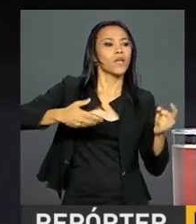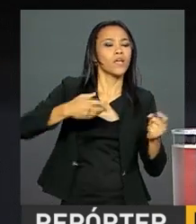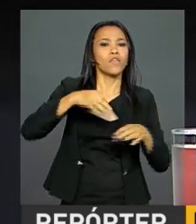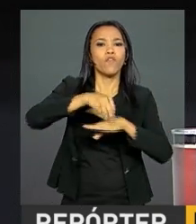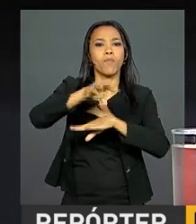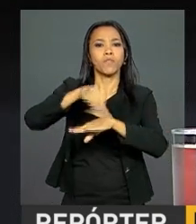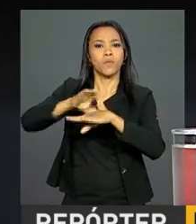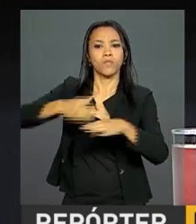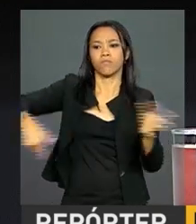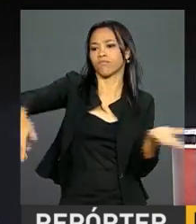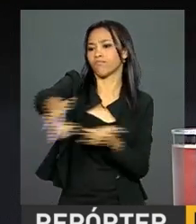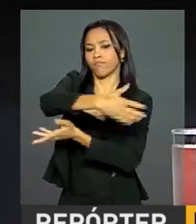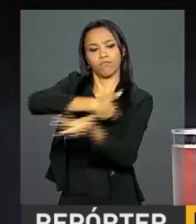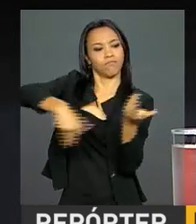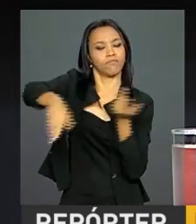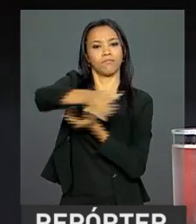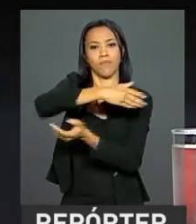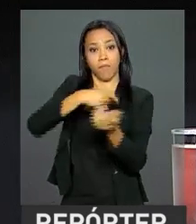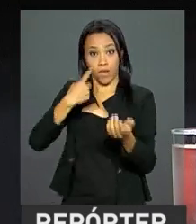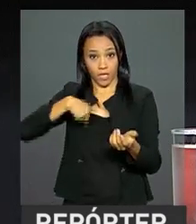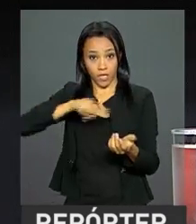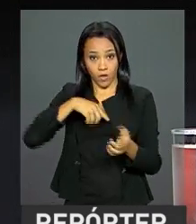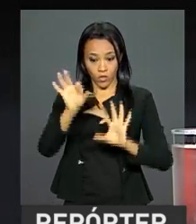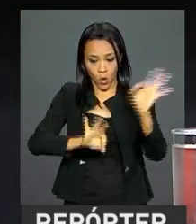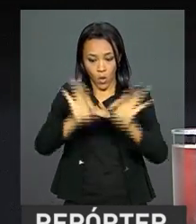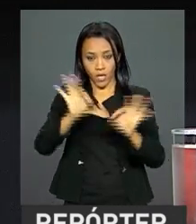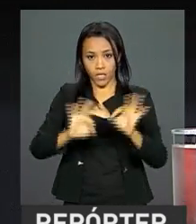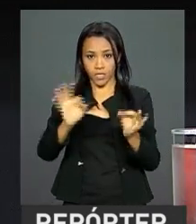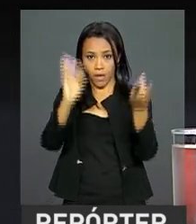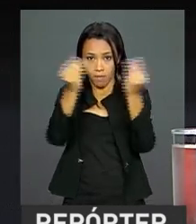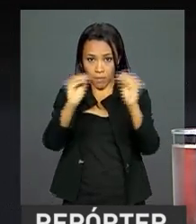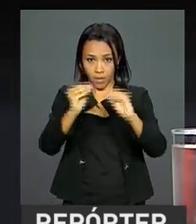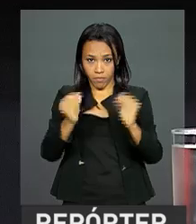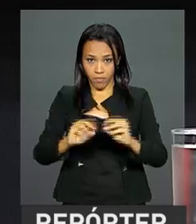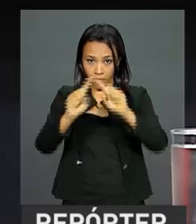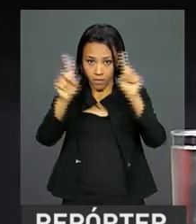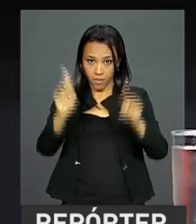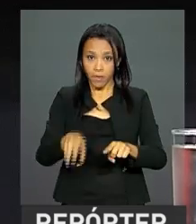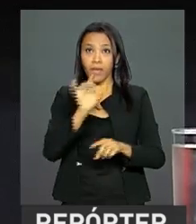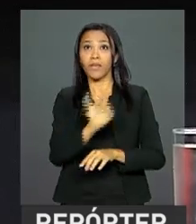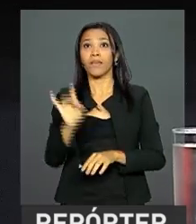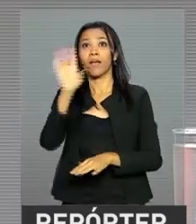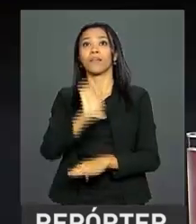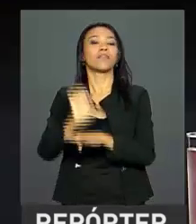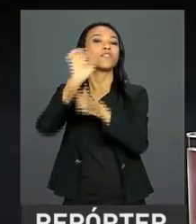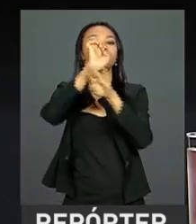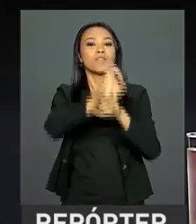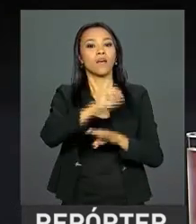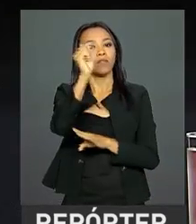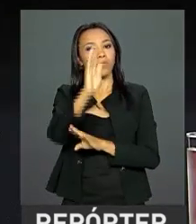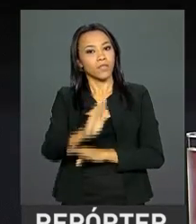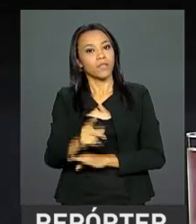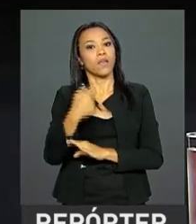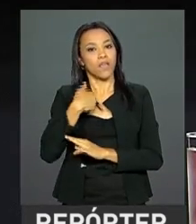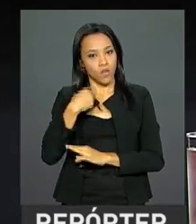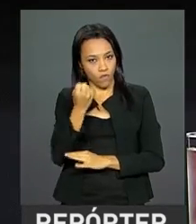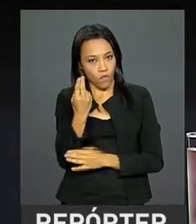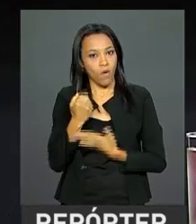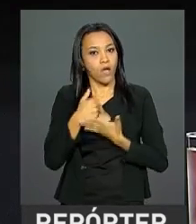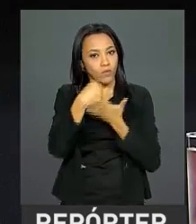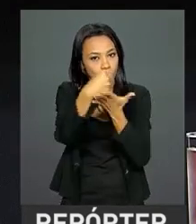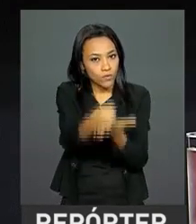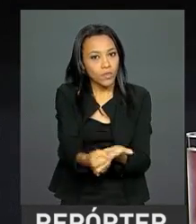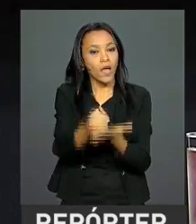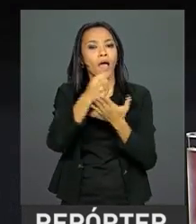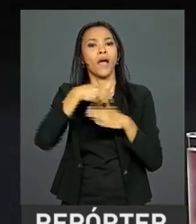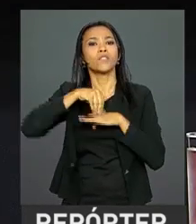informações para que possamos estruturar o criança feliz em cada Unidade da Federação ajudarei a divulgar